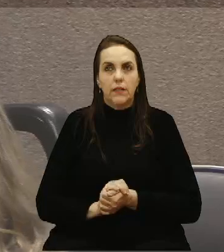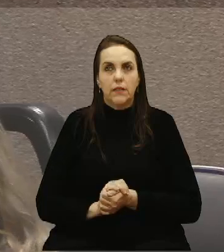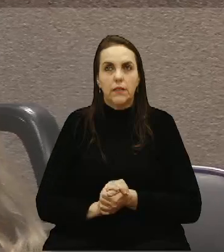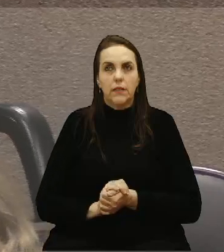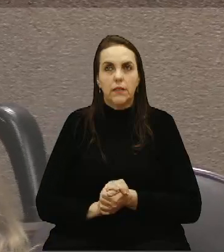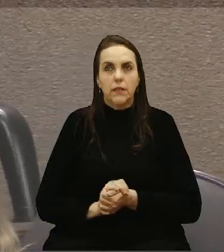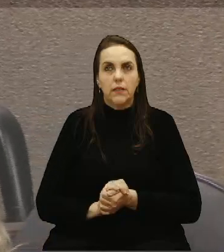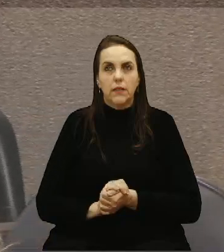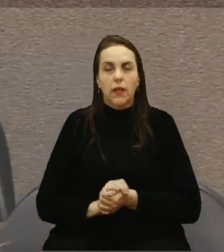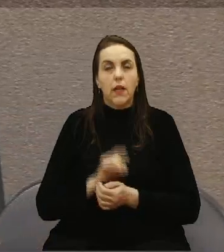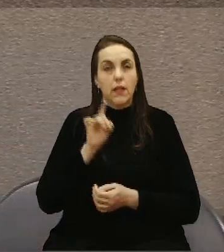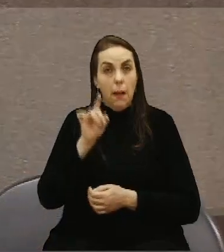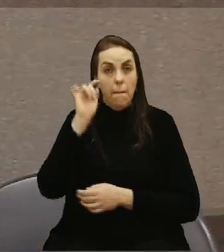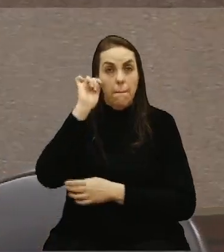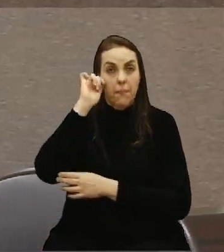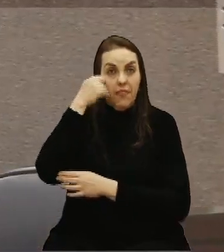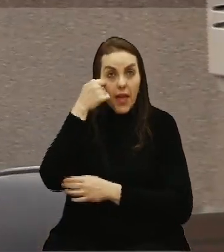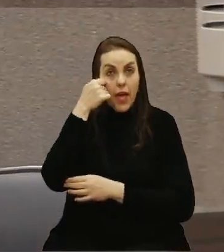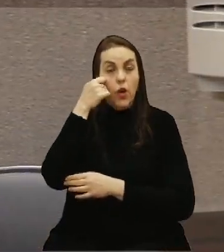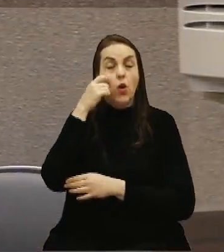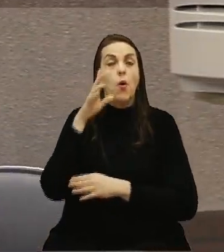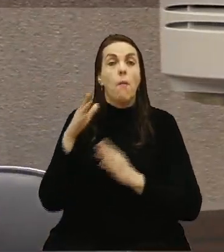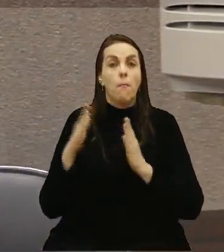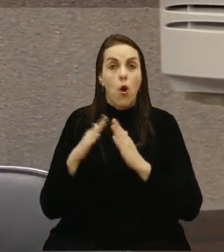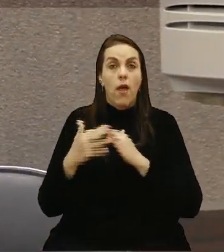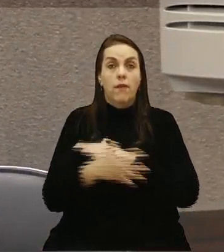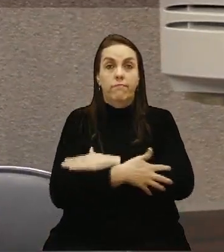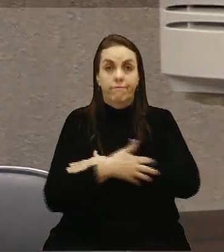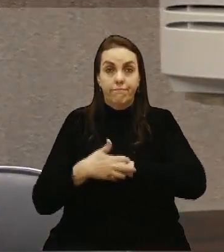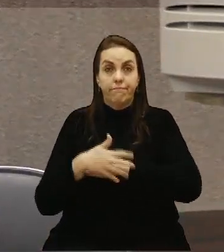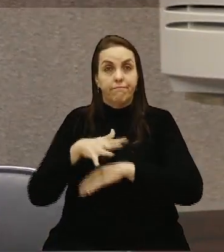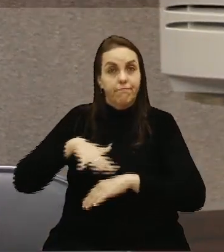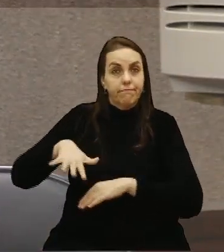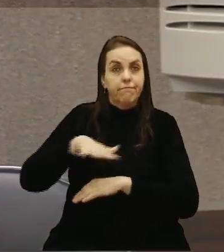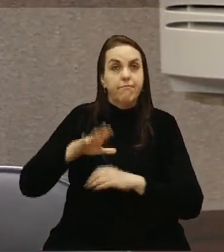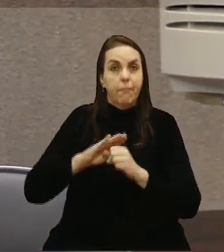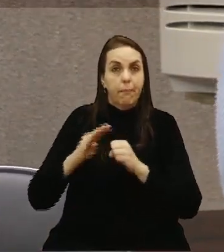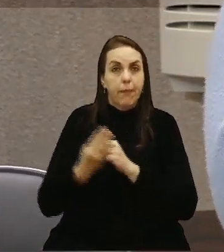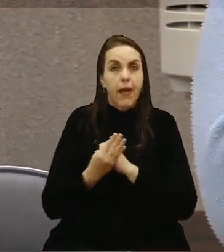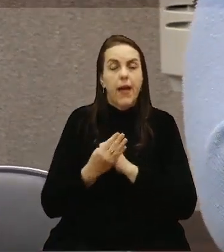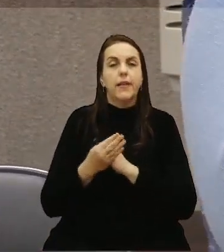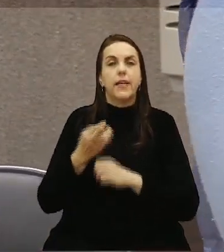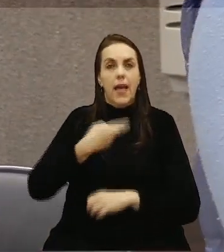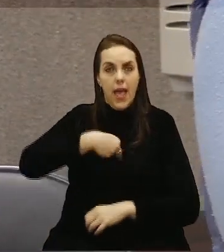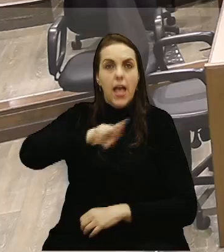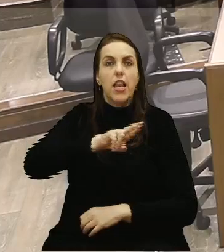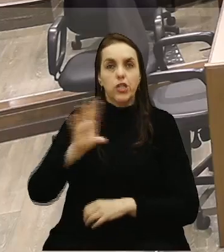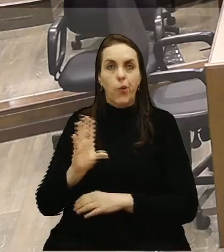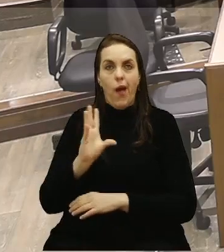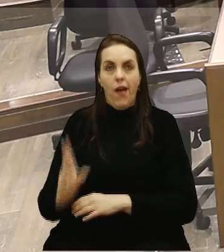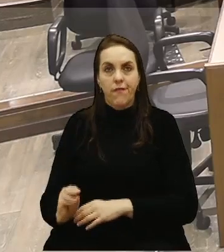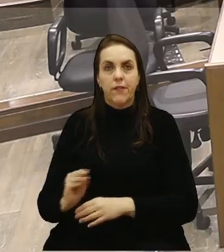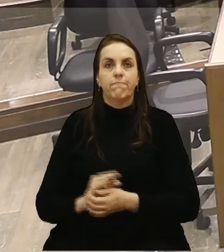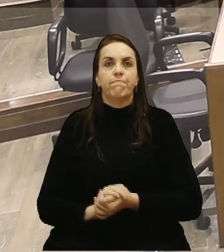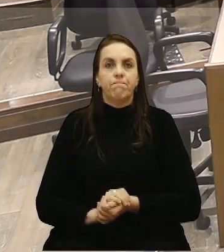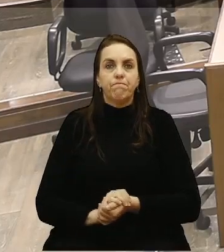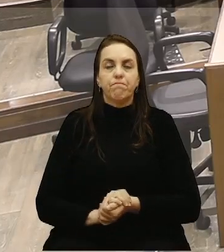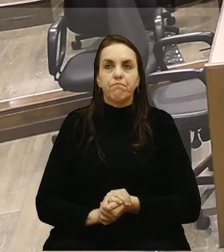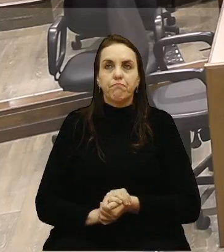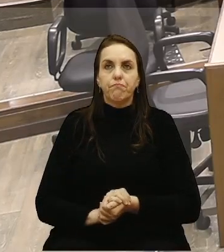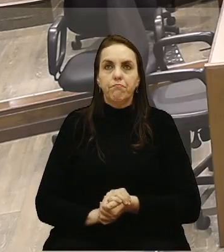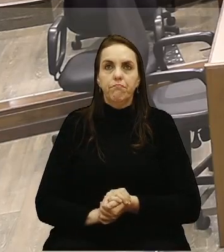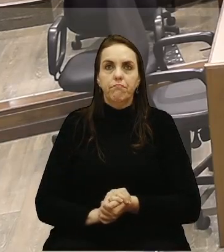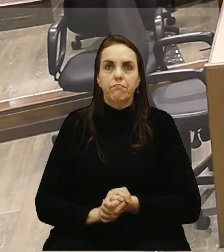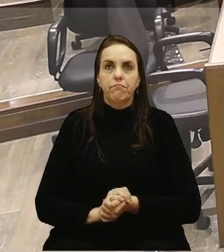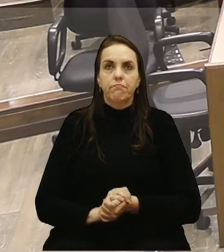por o senhor ser negro, ser de bairros periféricos e principalmente por ser de religião afro. Sua parte, vereador. Vereador Rafael,